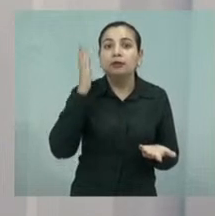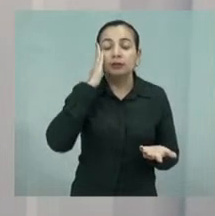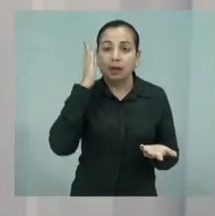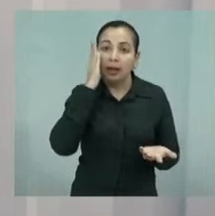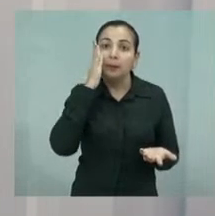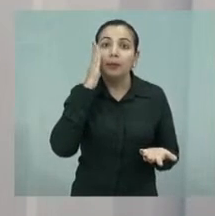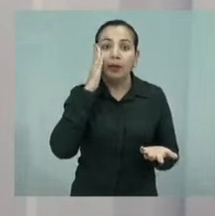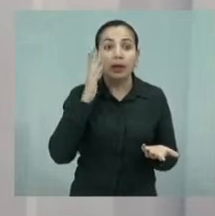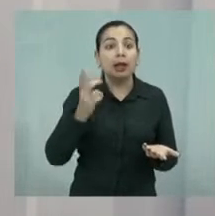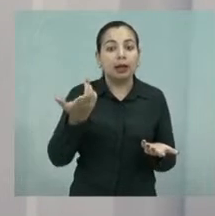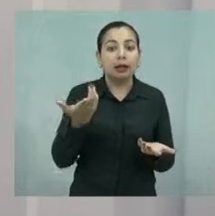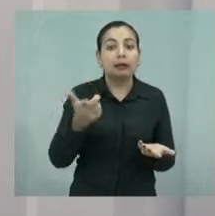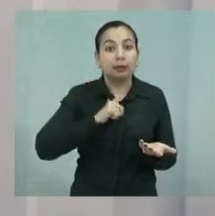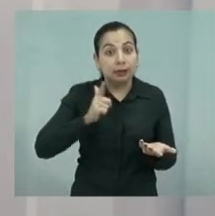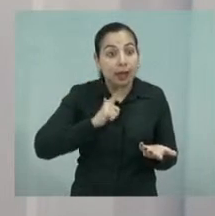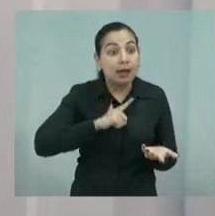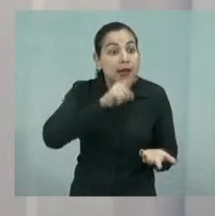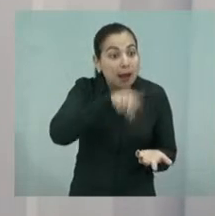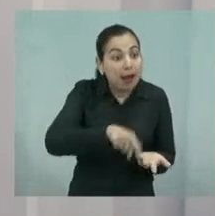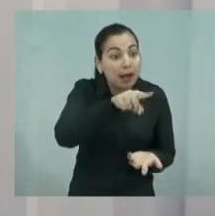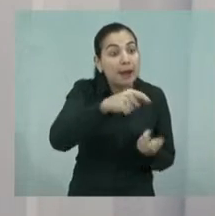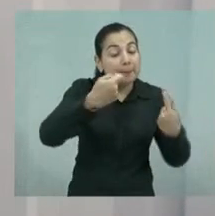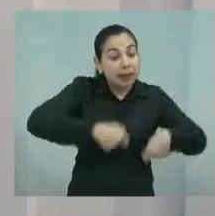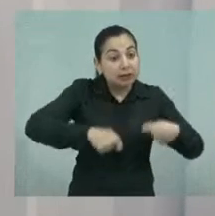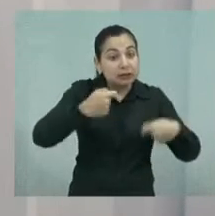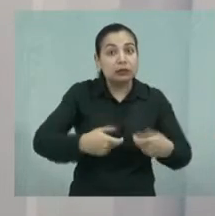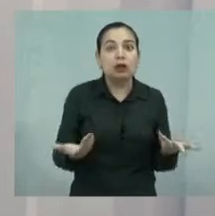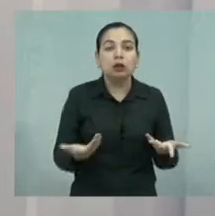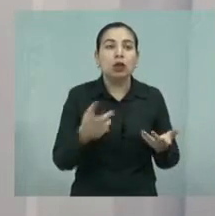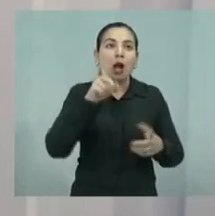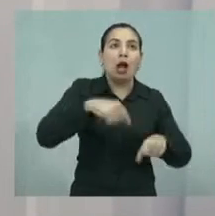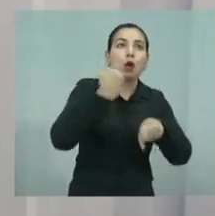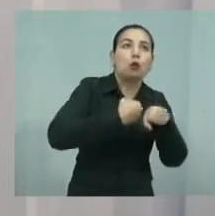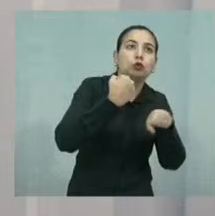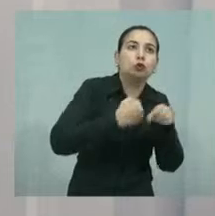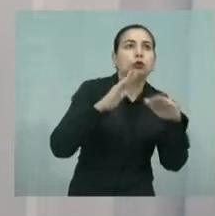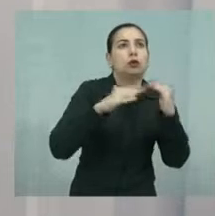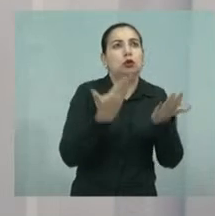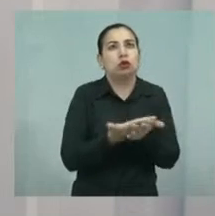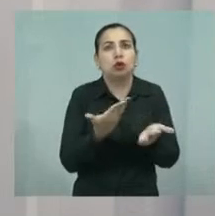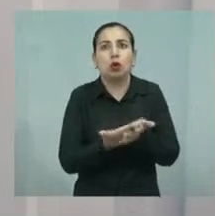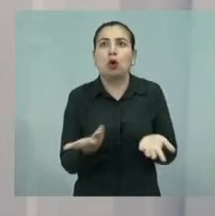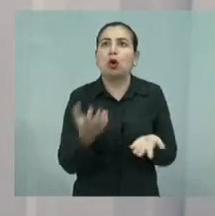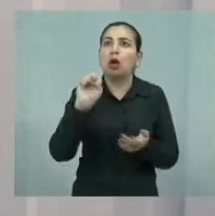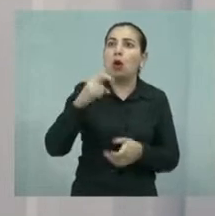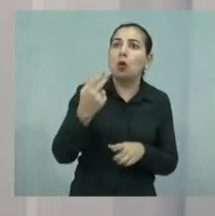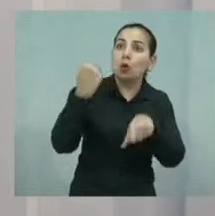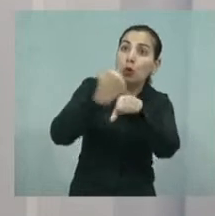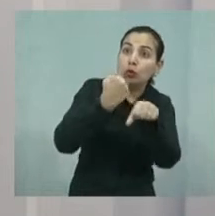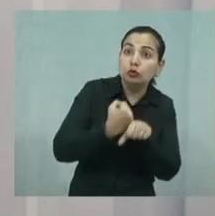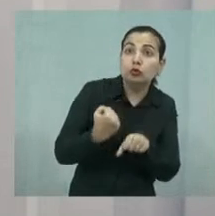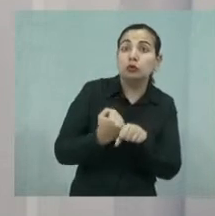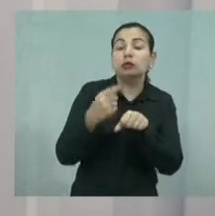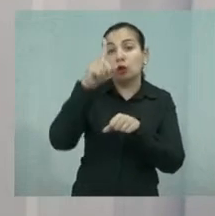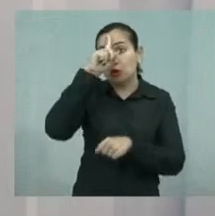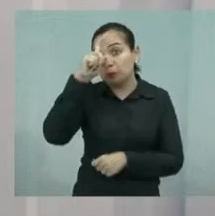obra que realmente é necessária, construção de uma escola, construção de um hospital, manutenção